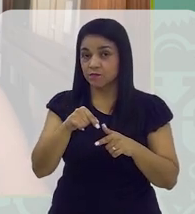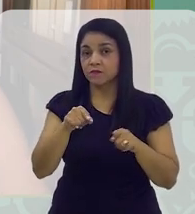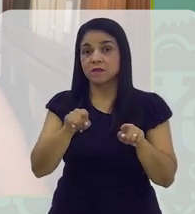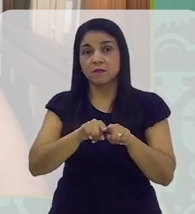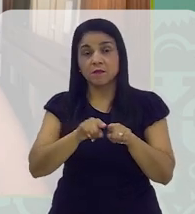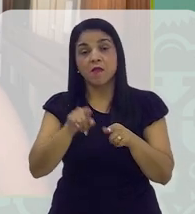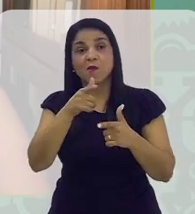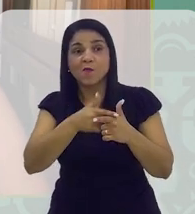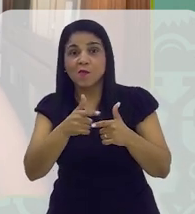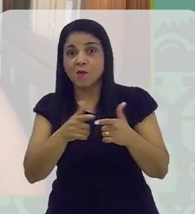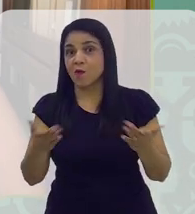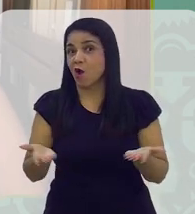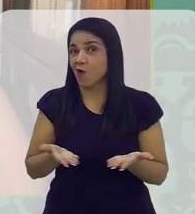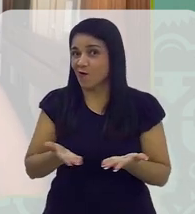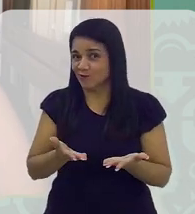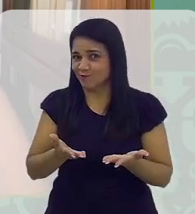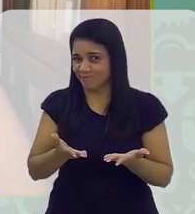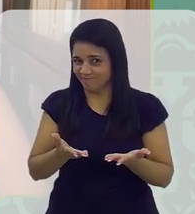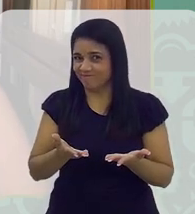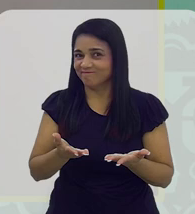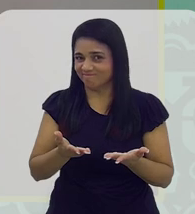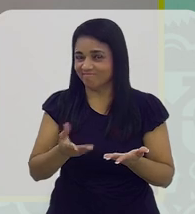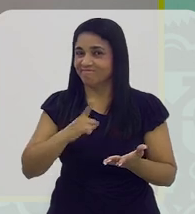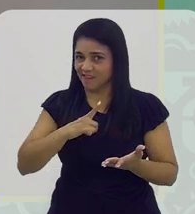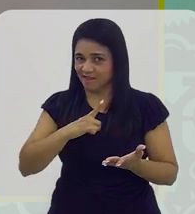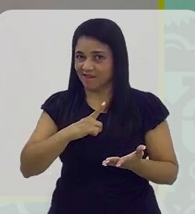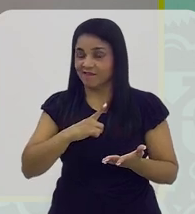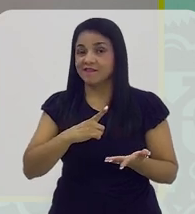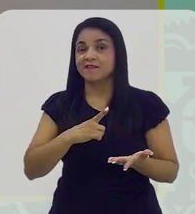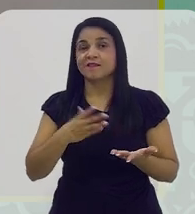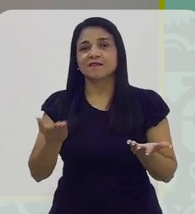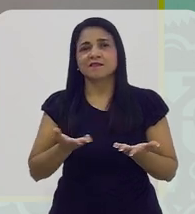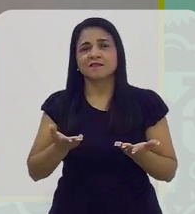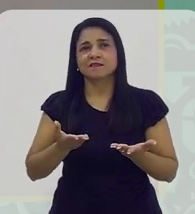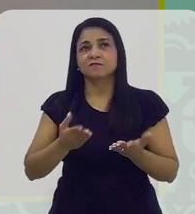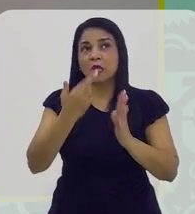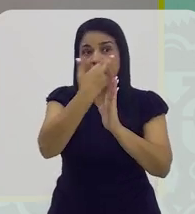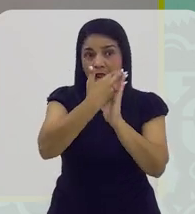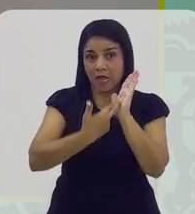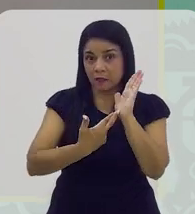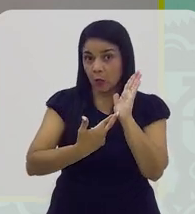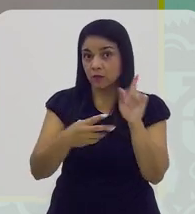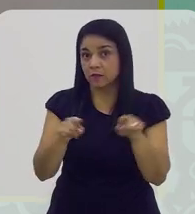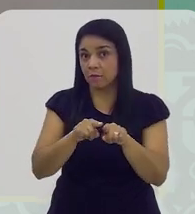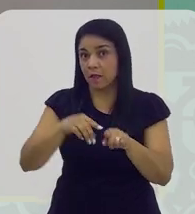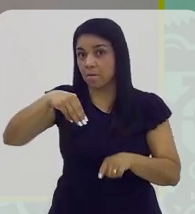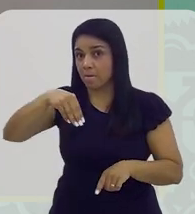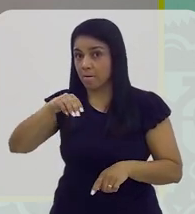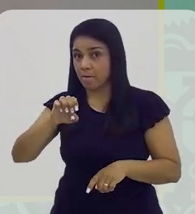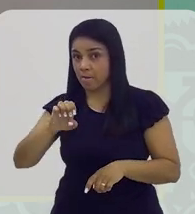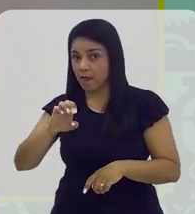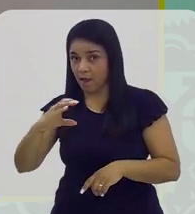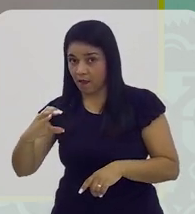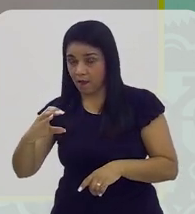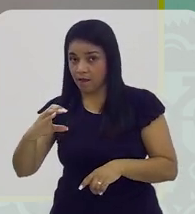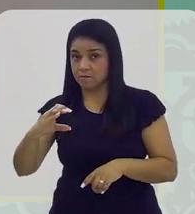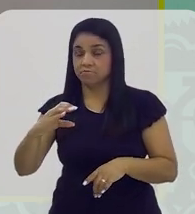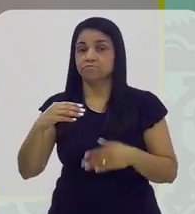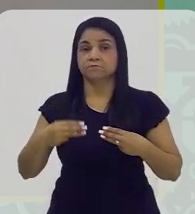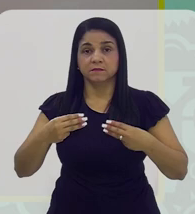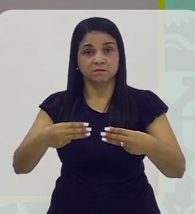a isso, a esse problema que a gente está vendo agora. E, recentemente, saiu um relatório do MEC, do Ministério da